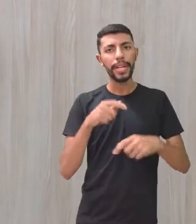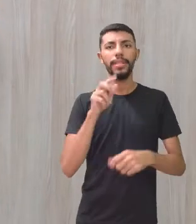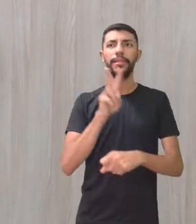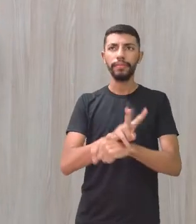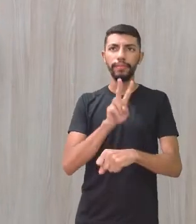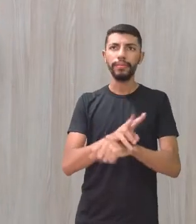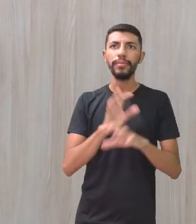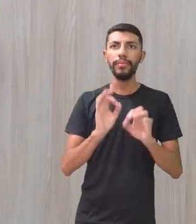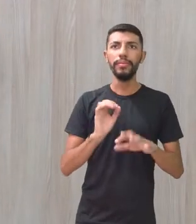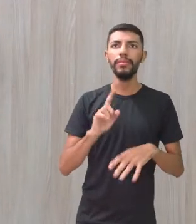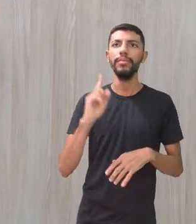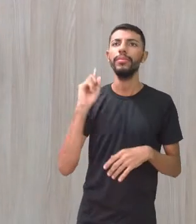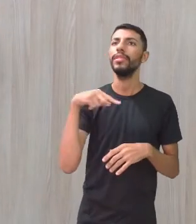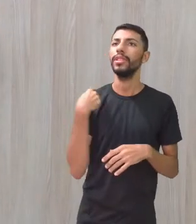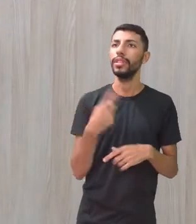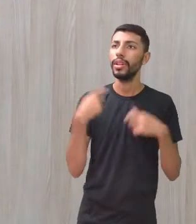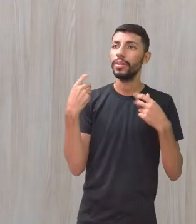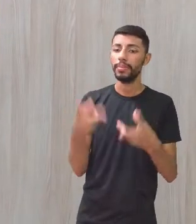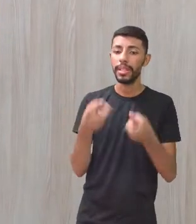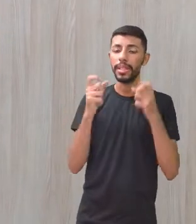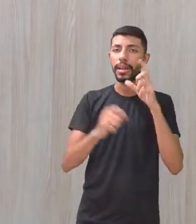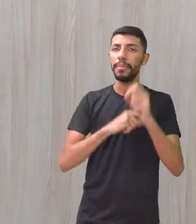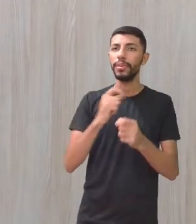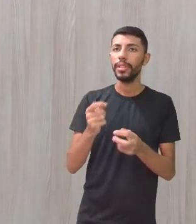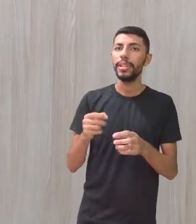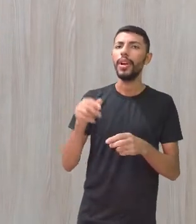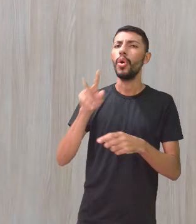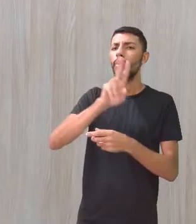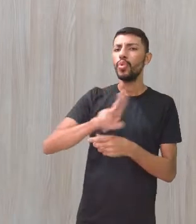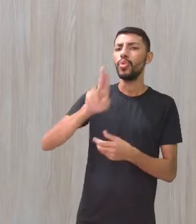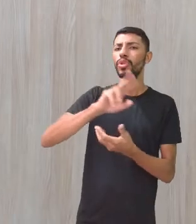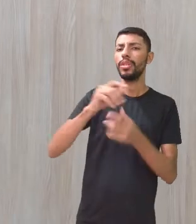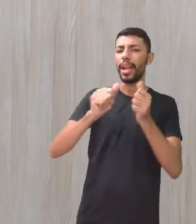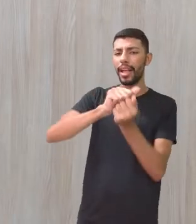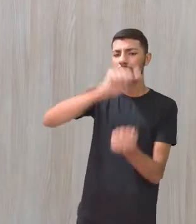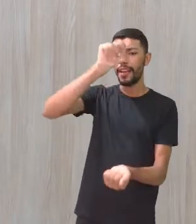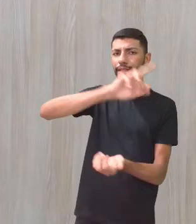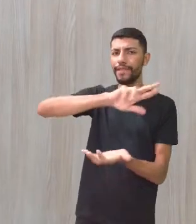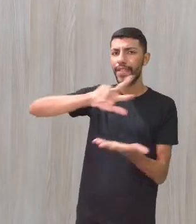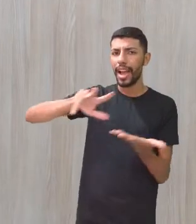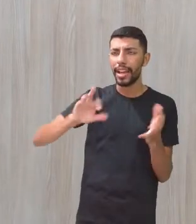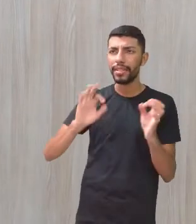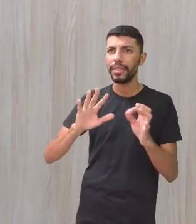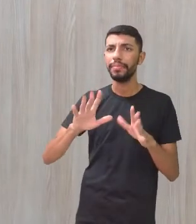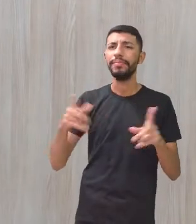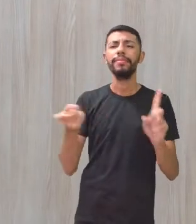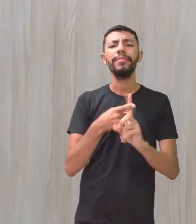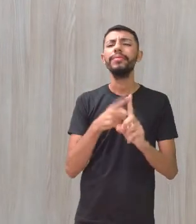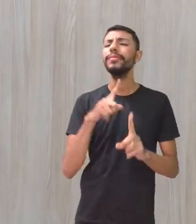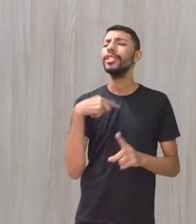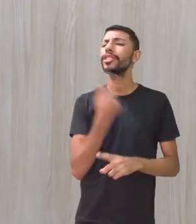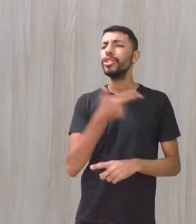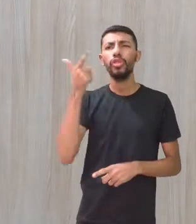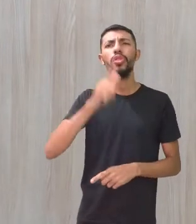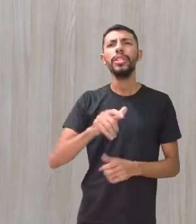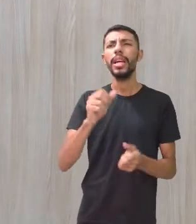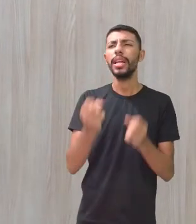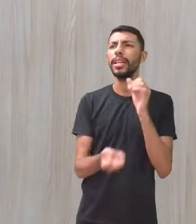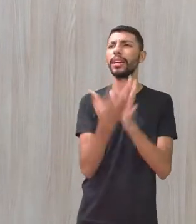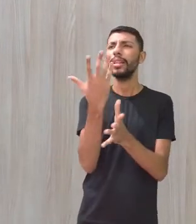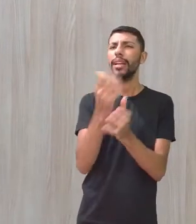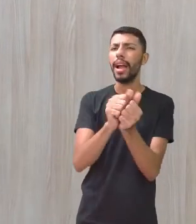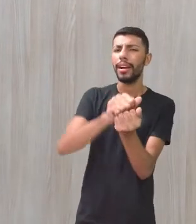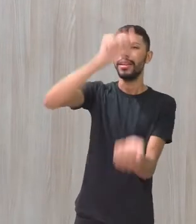vários usos do cartaz. E vamos tentar produzir um cartaz. Será que a gente conseguiria produzir um cartaz, professora Adriana? Eu acho que rola.